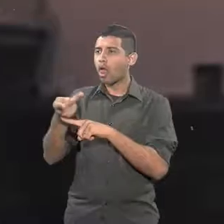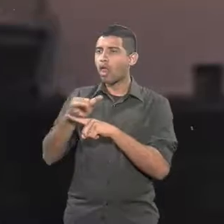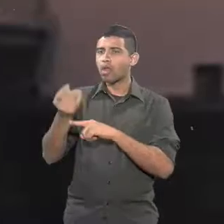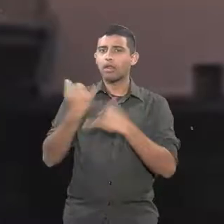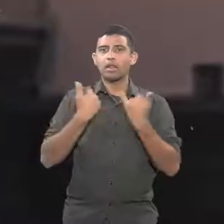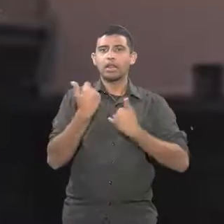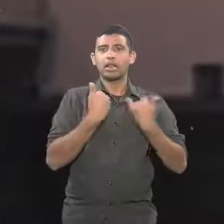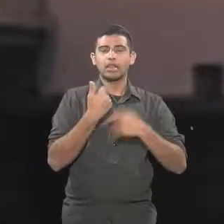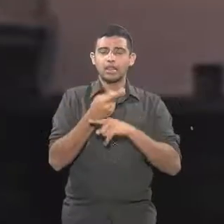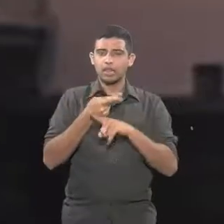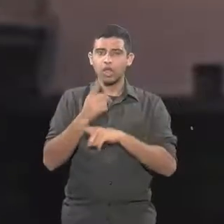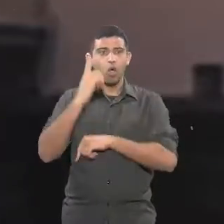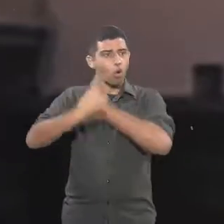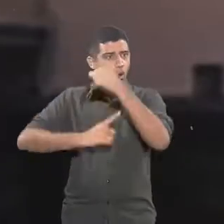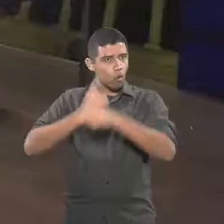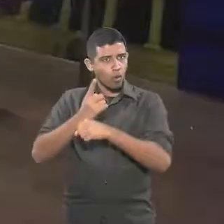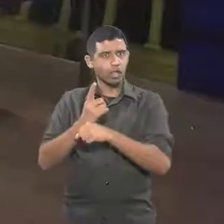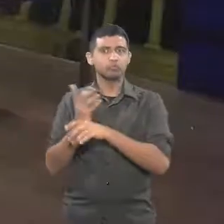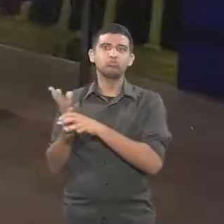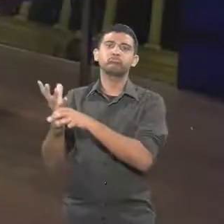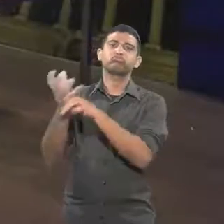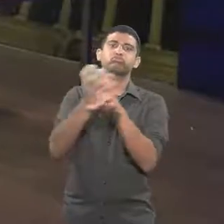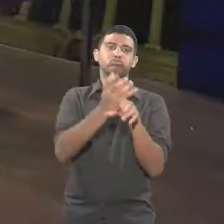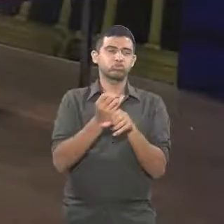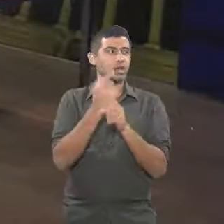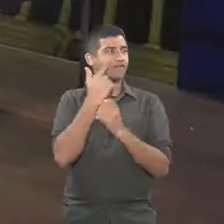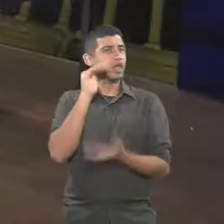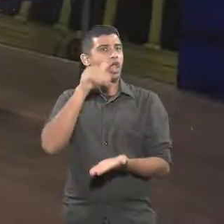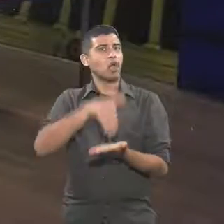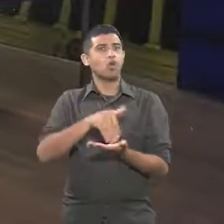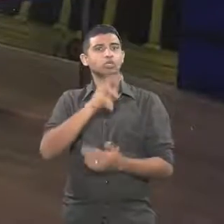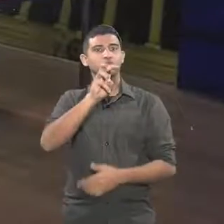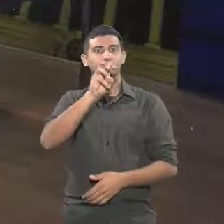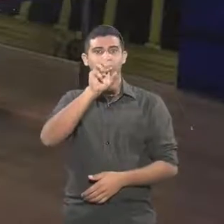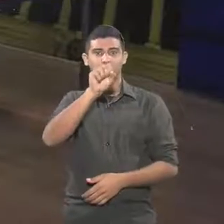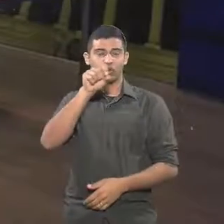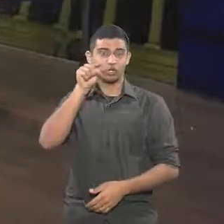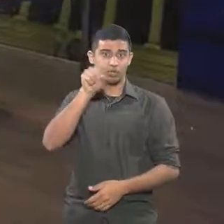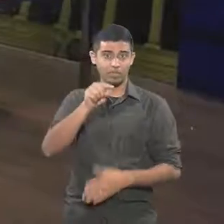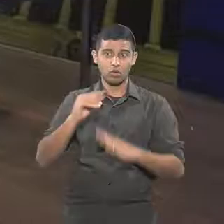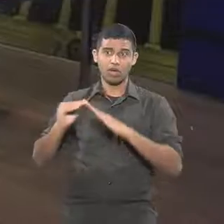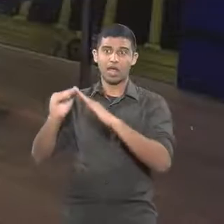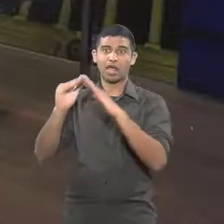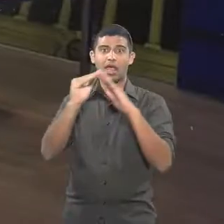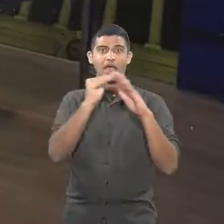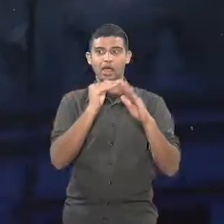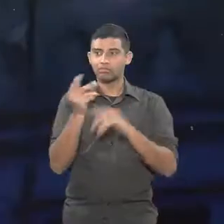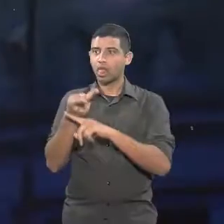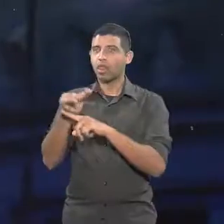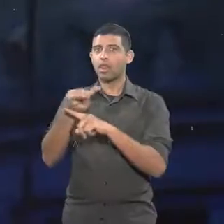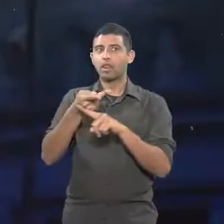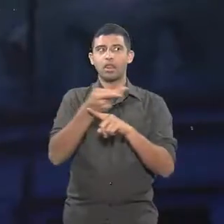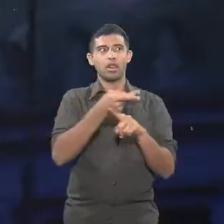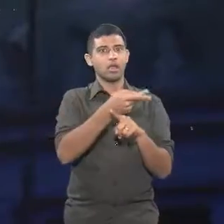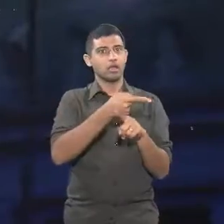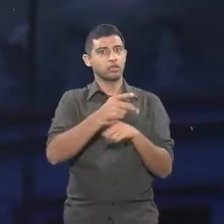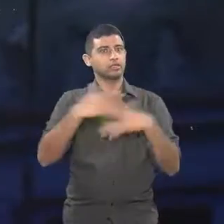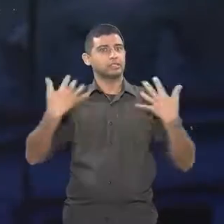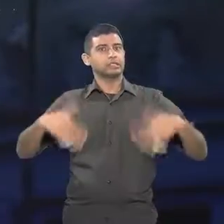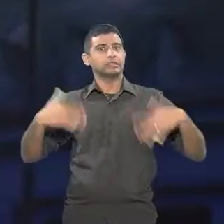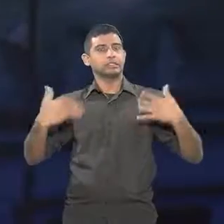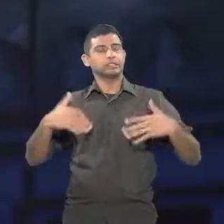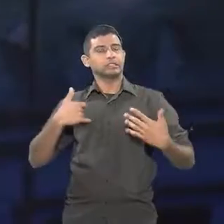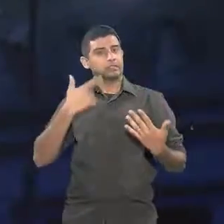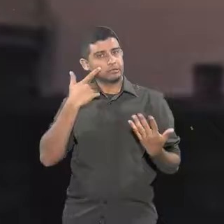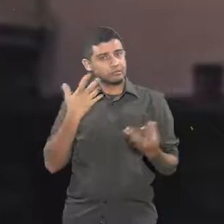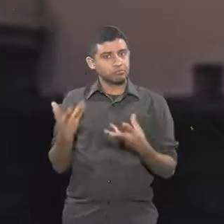né? Um ano em campo, exato. E foram essa última 58 mil domicílios pesquisados. É uma pesquisa grande, tem um